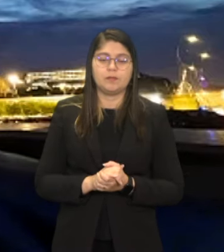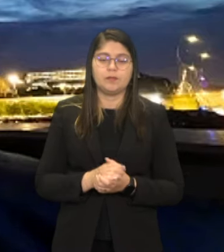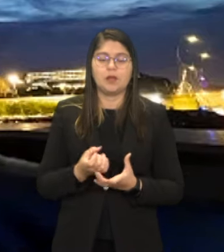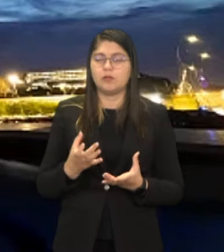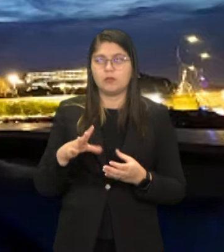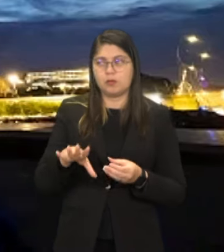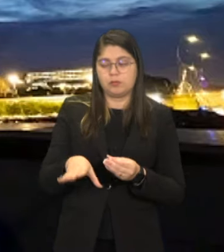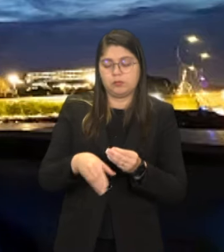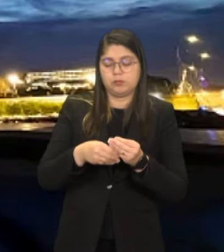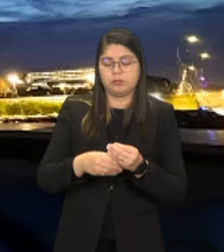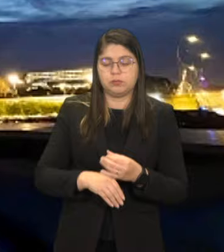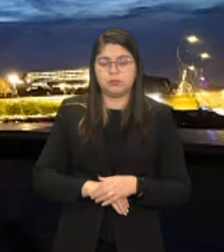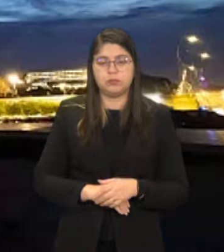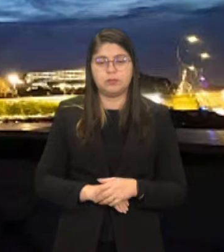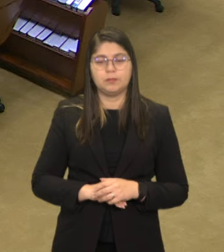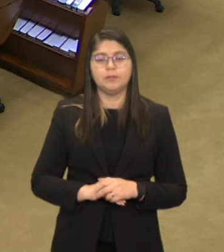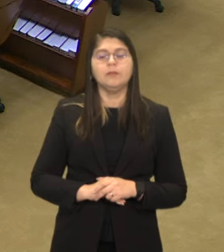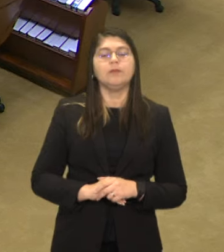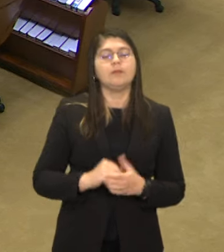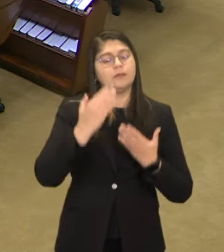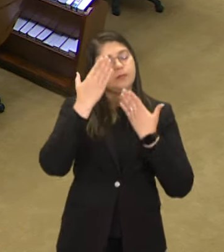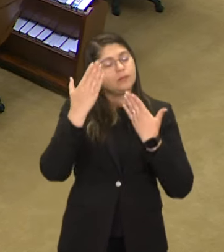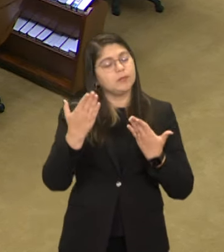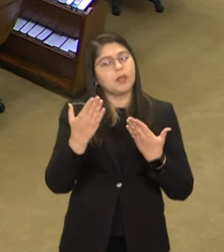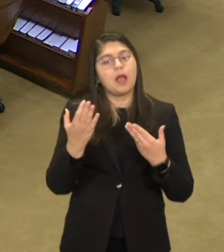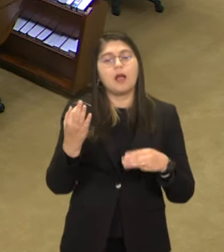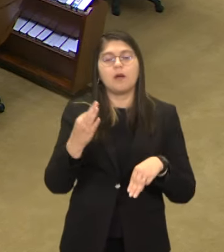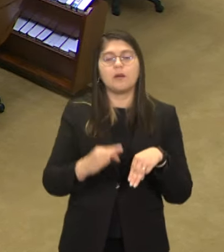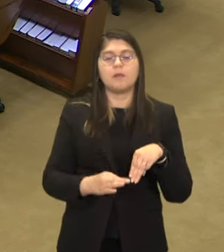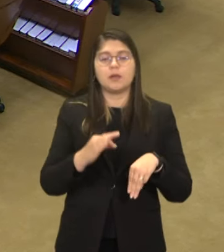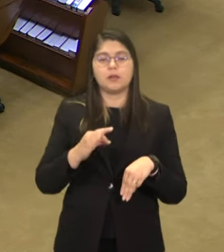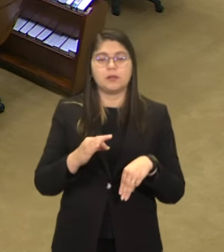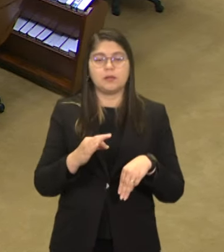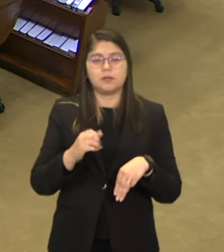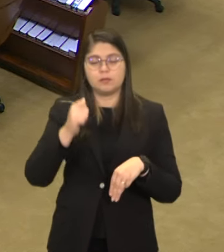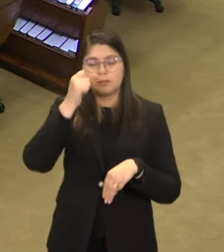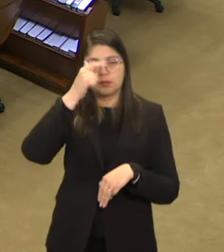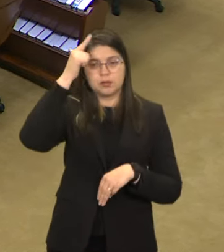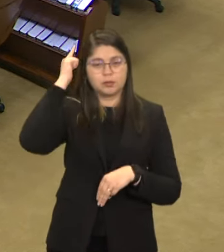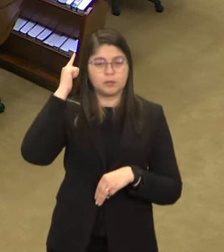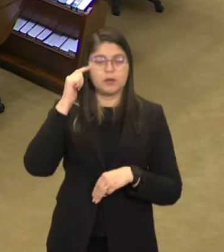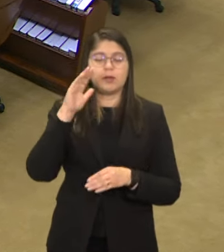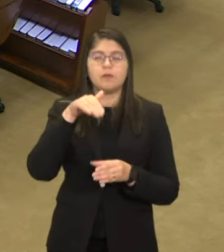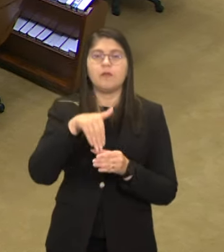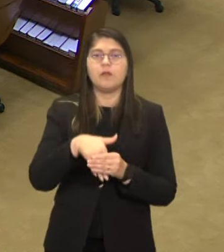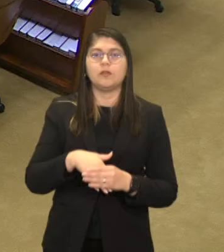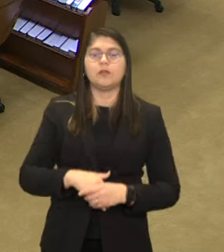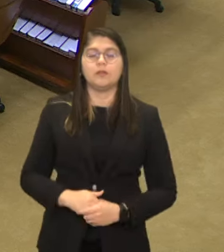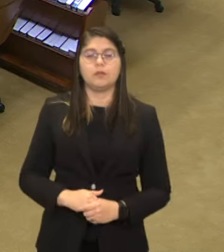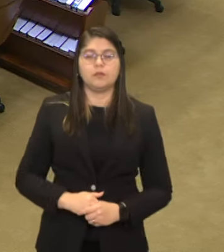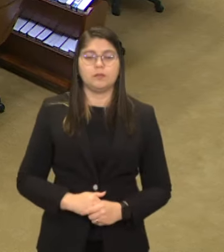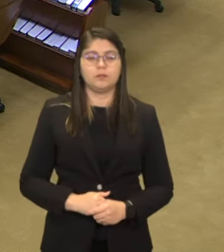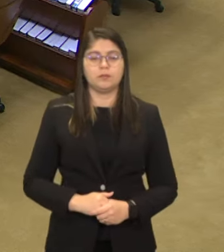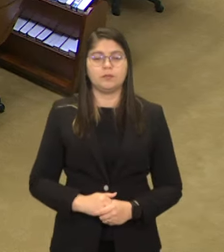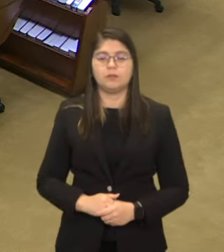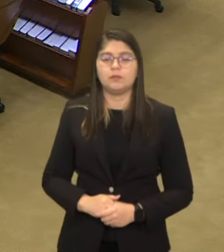essa consignação. Muito obrigado, ministro André. Como vota o ministro Alexandre de Moraes?